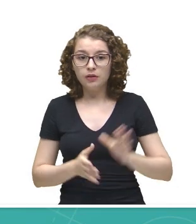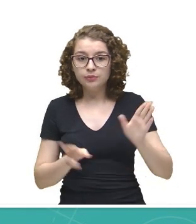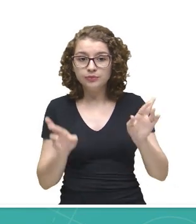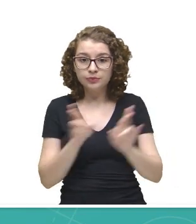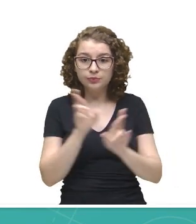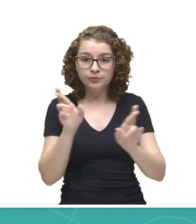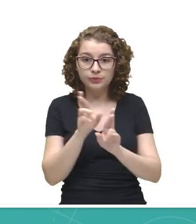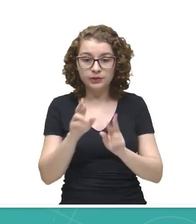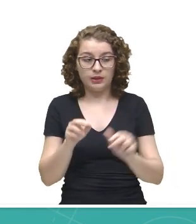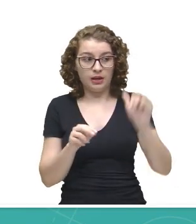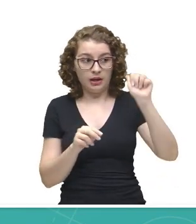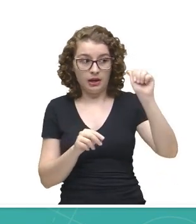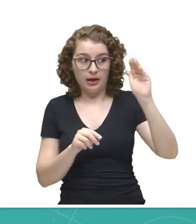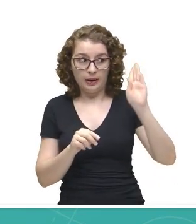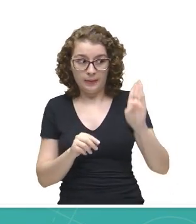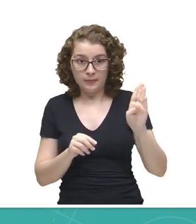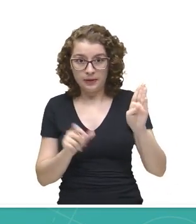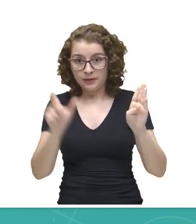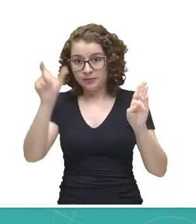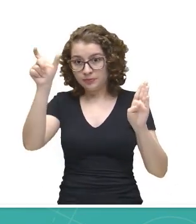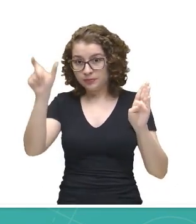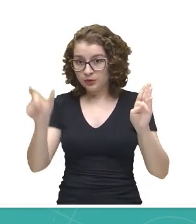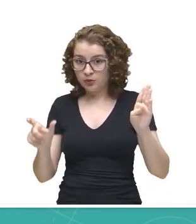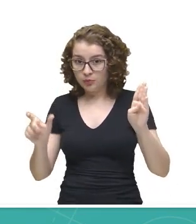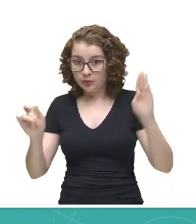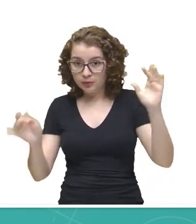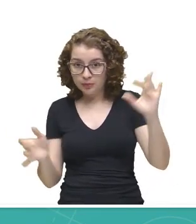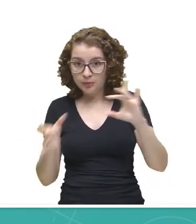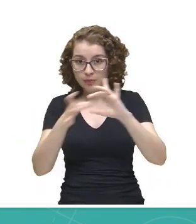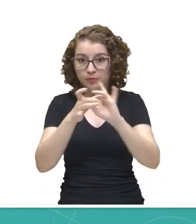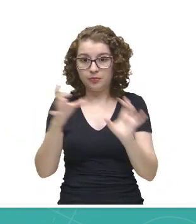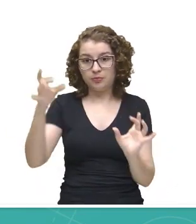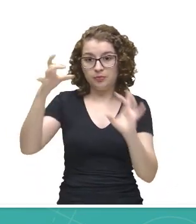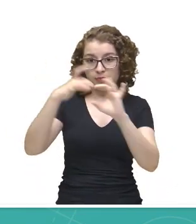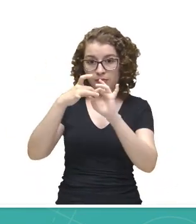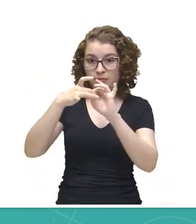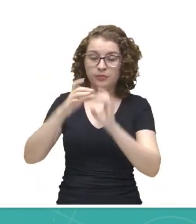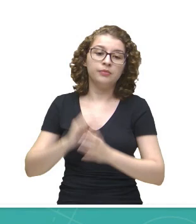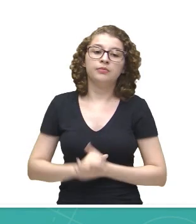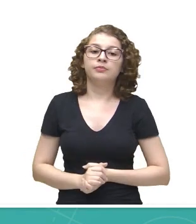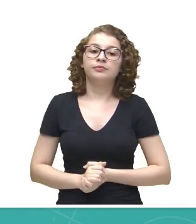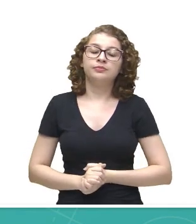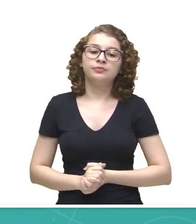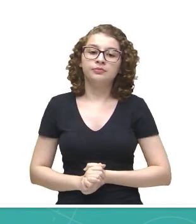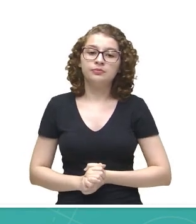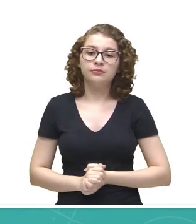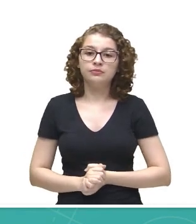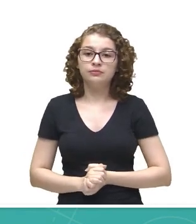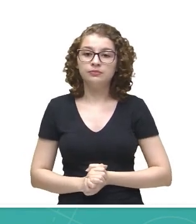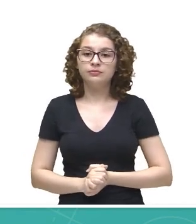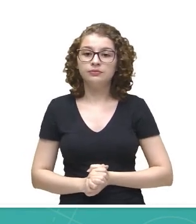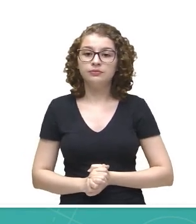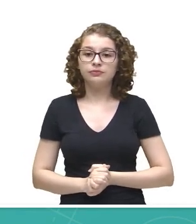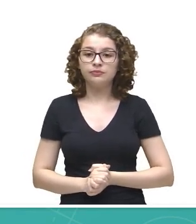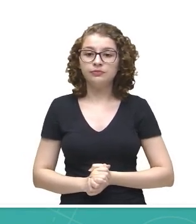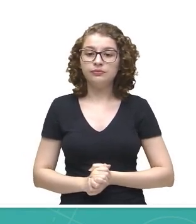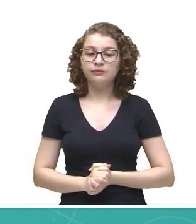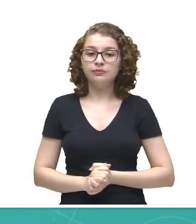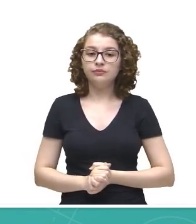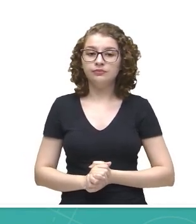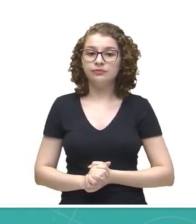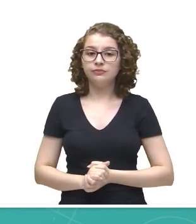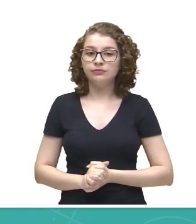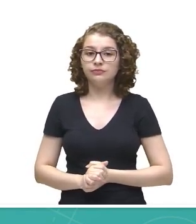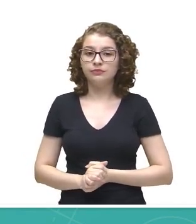relacionar, olha só, relacione a primeira coluna com a segunda, tá? E aí a